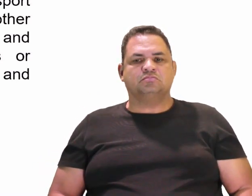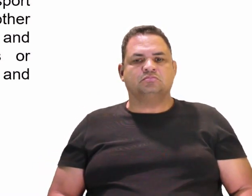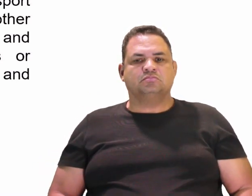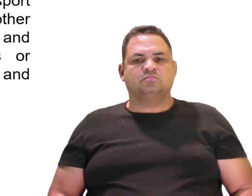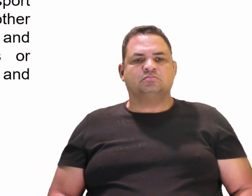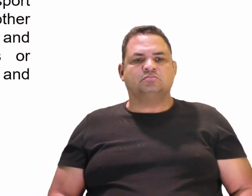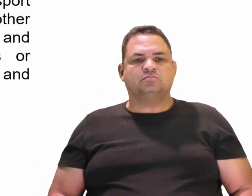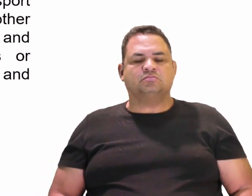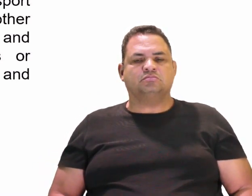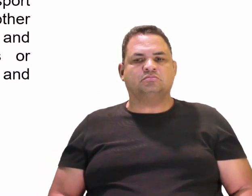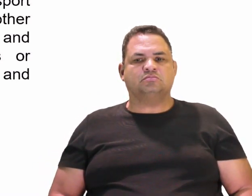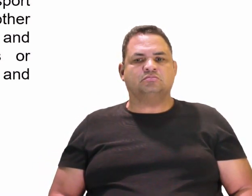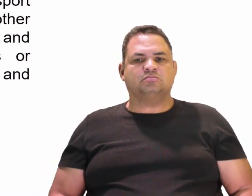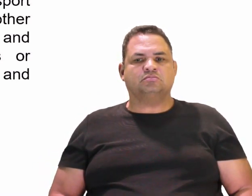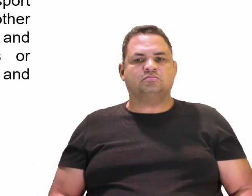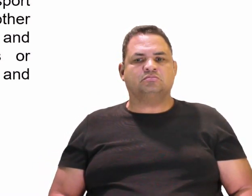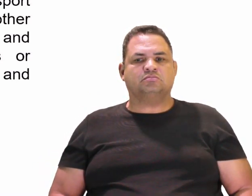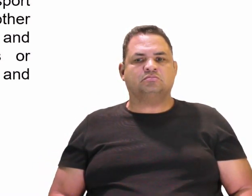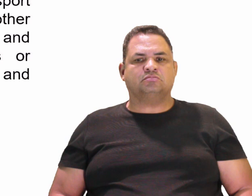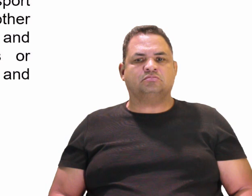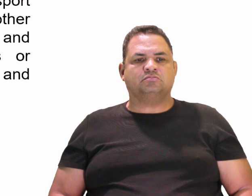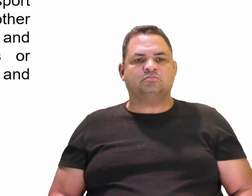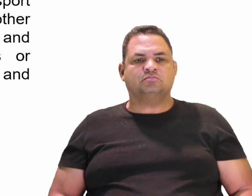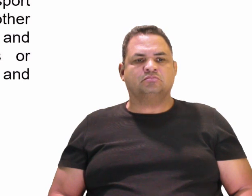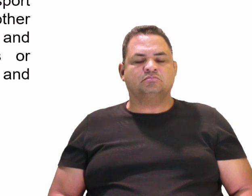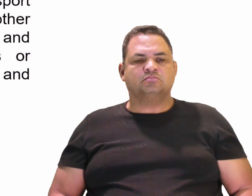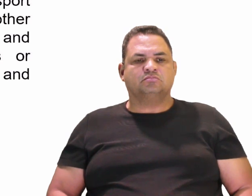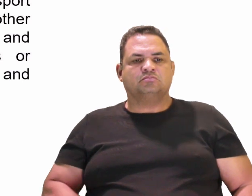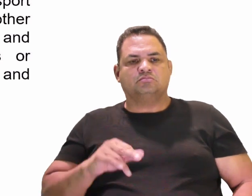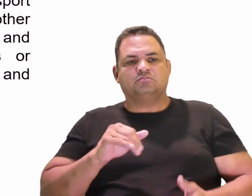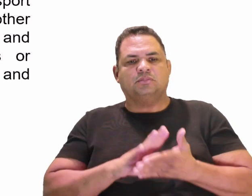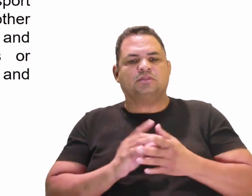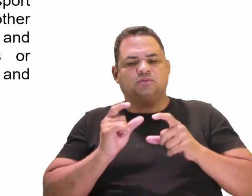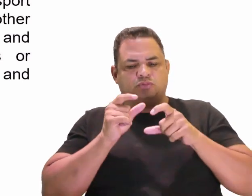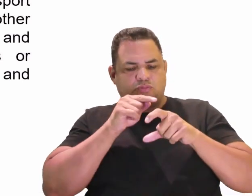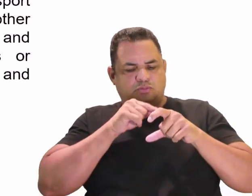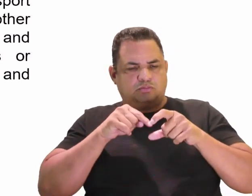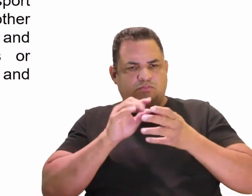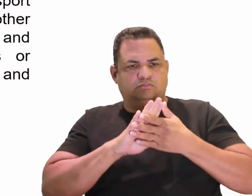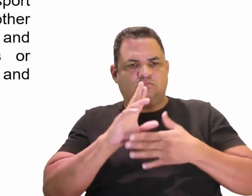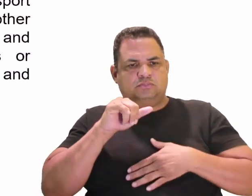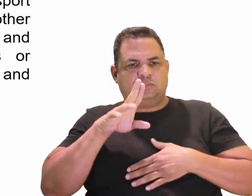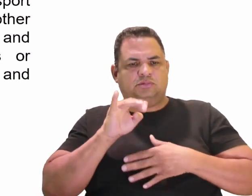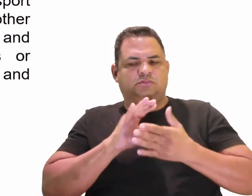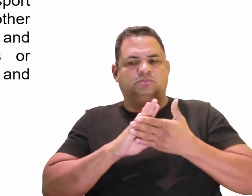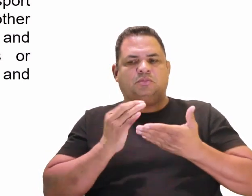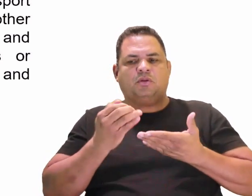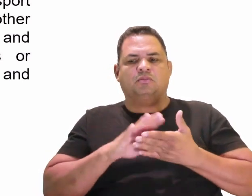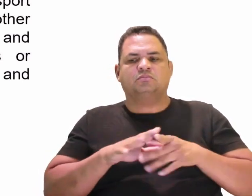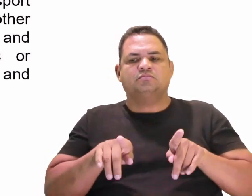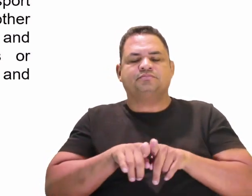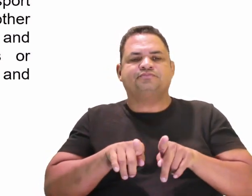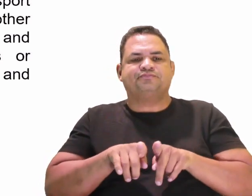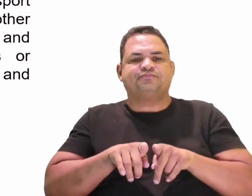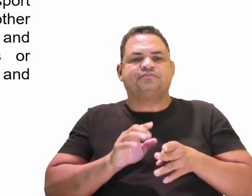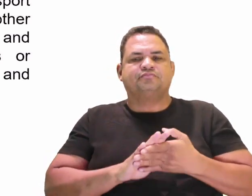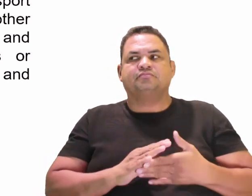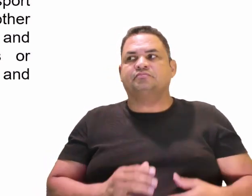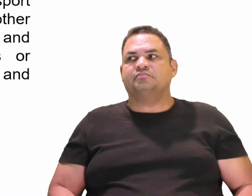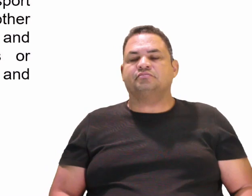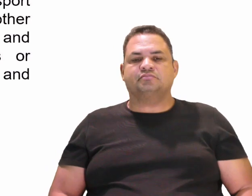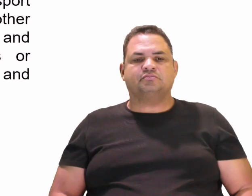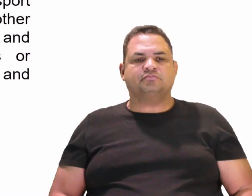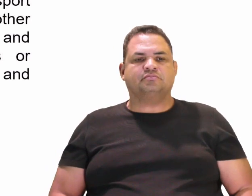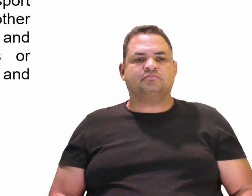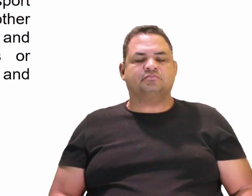ainda não desliguei em inglês, peraí, futebol e netball, que é um joguinho com bola também, tá? Eu não sei explicar mais ou menos como ele é, mas é um joguinho lá.